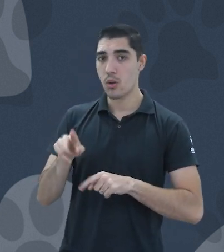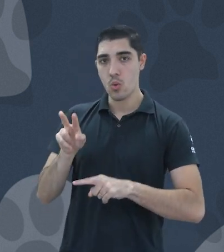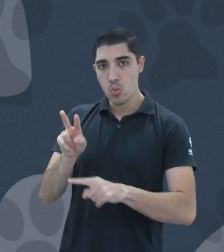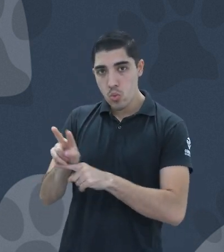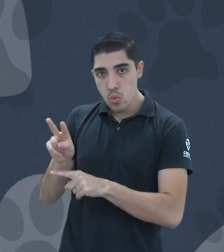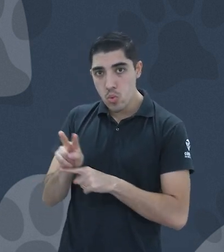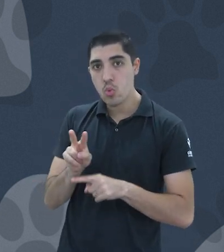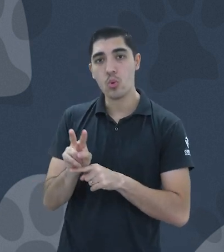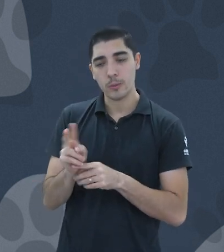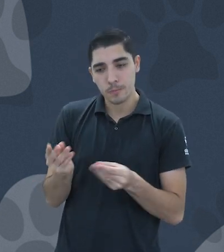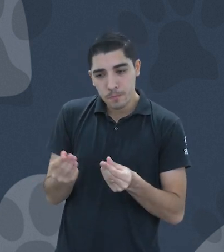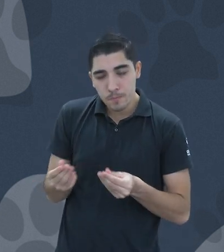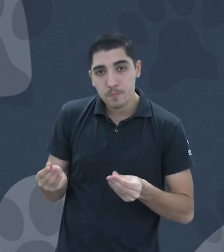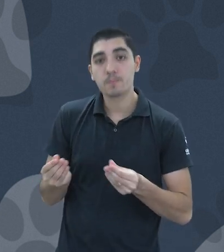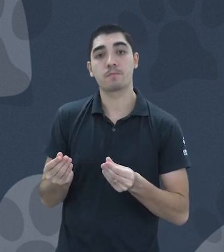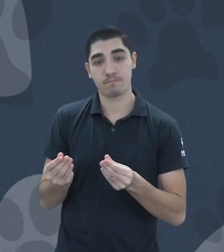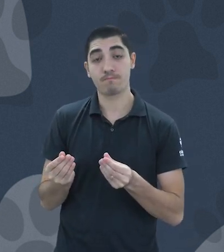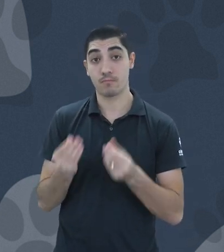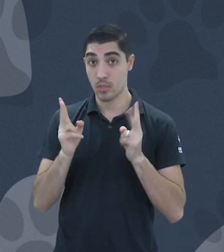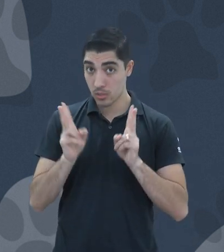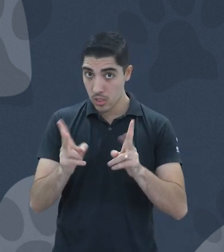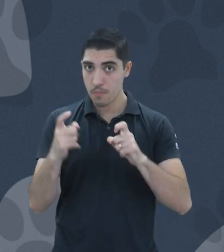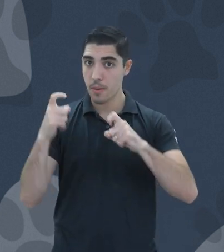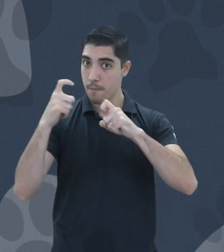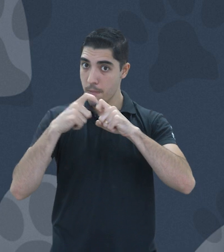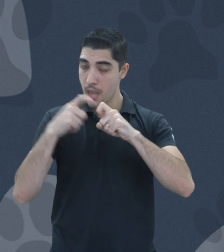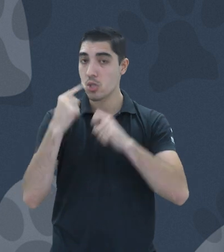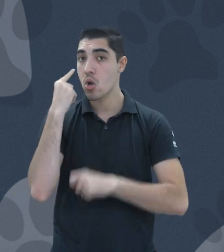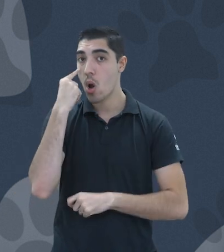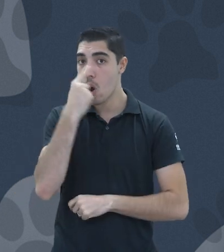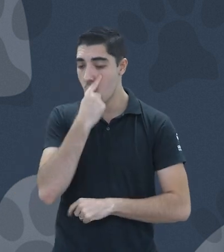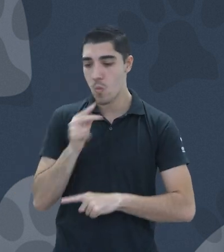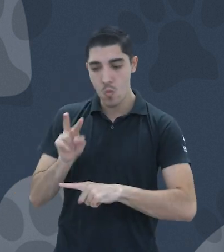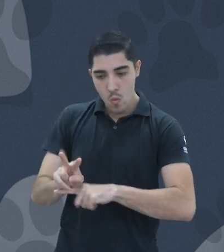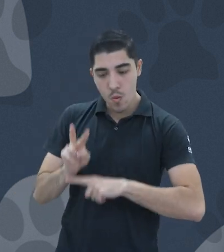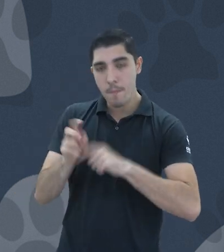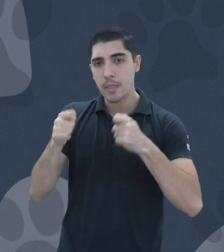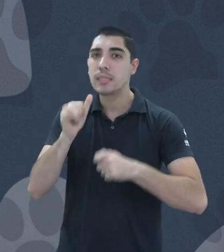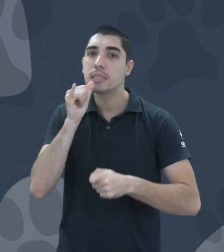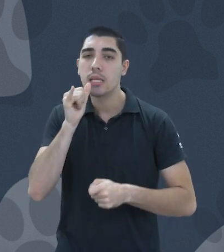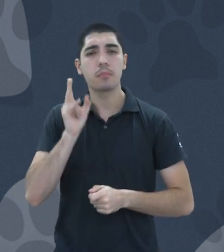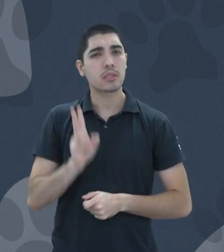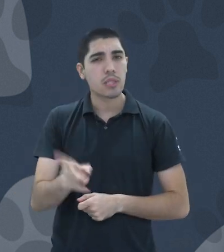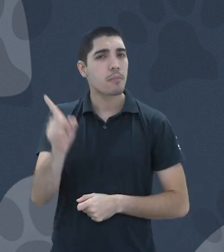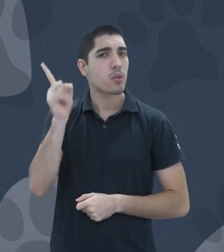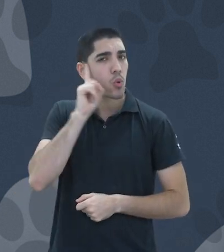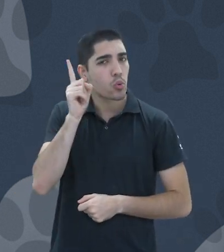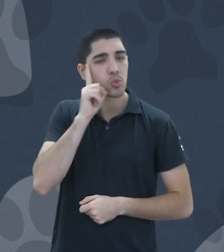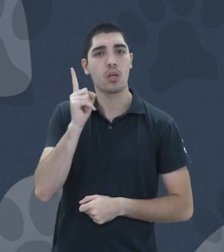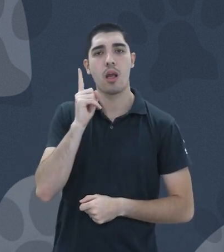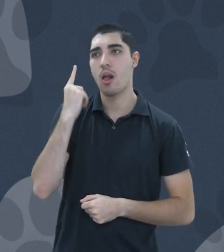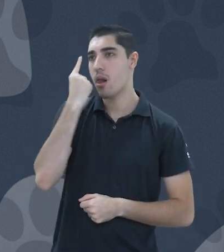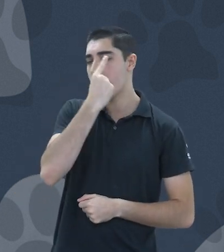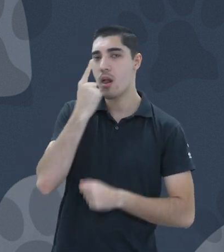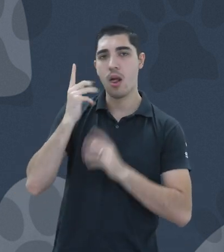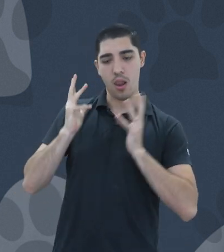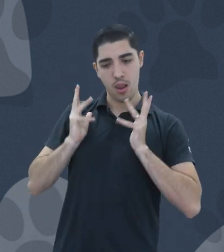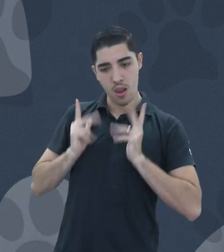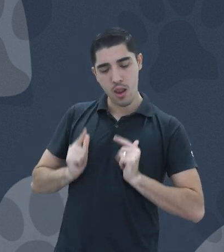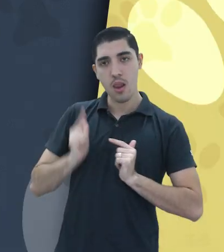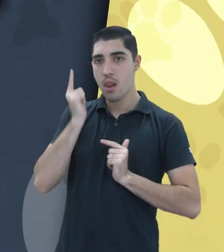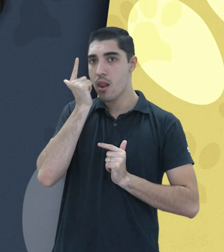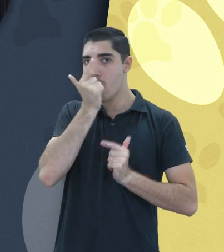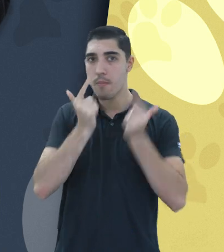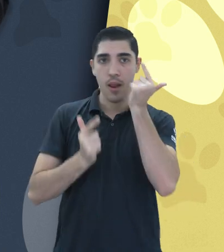cuidados oftalmológicos devem ser frequentes. Isso inclui desde a limpeza diária até o check-up na clínica